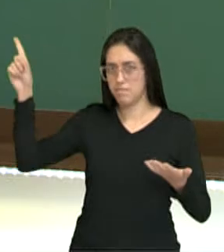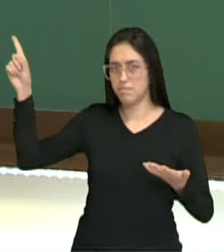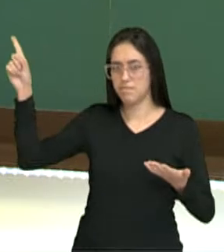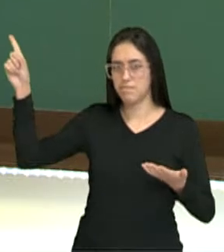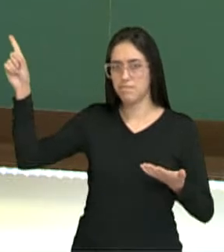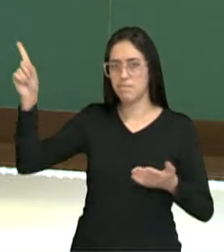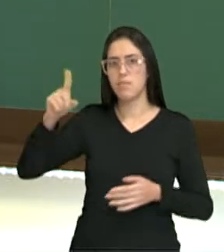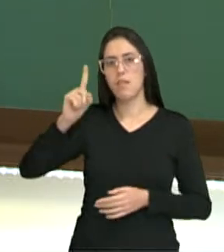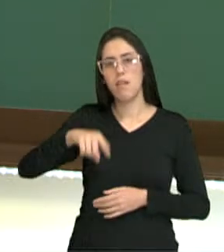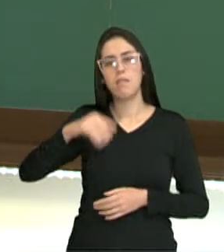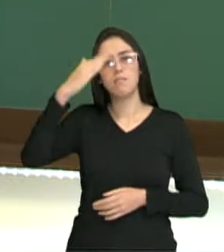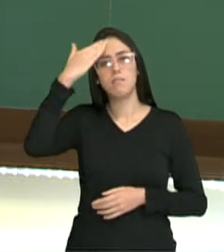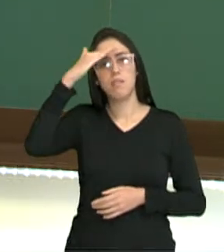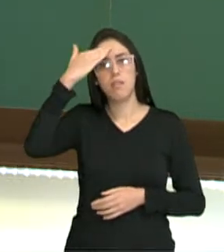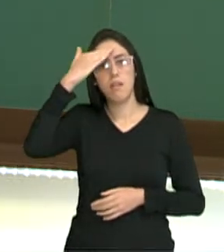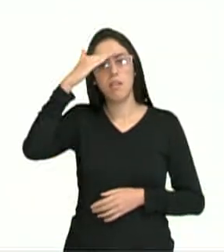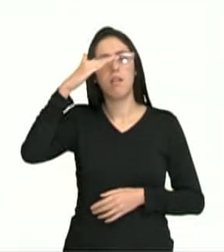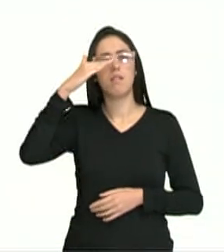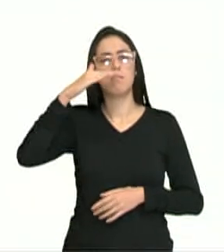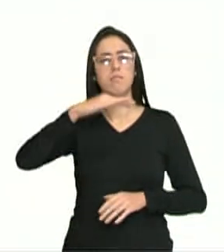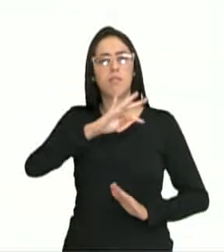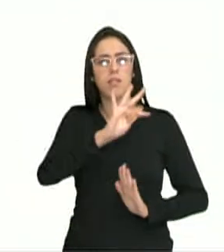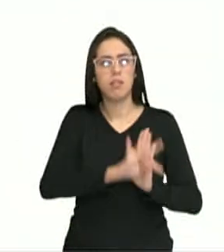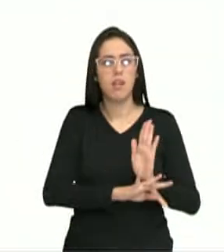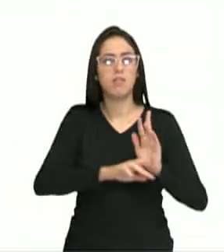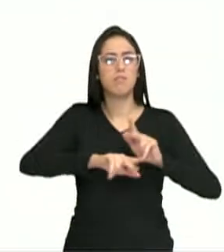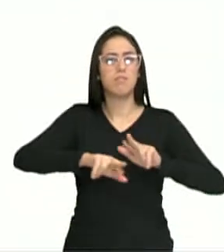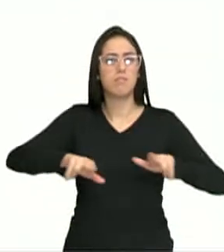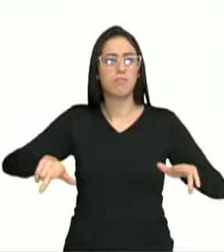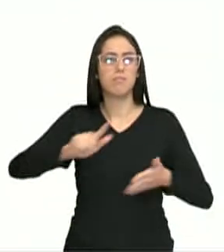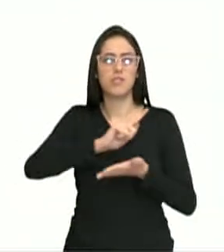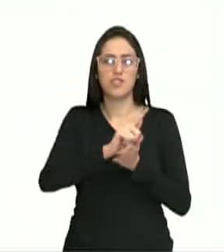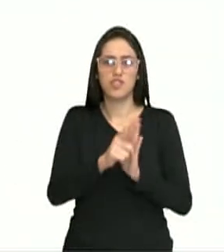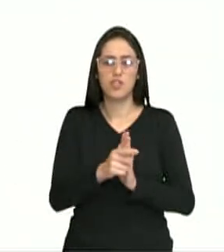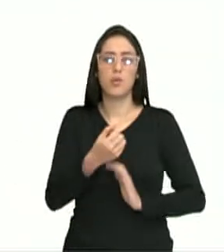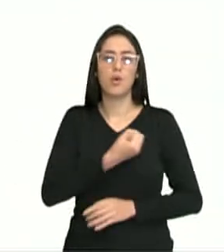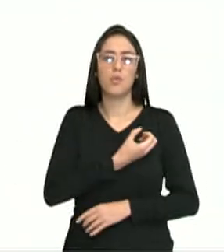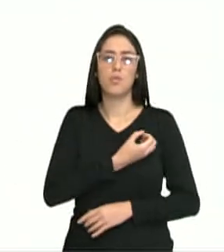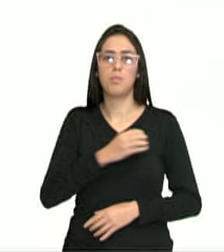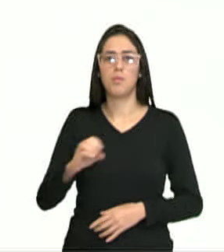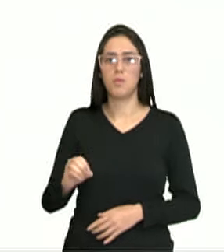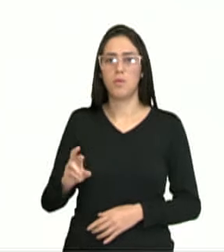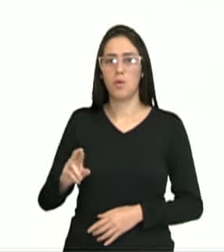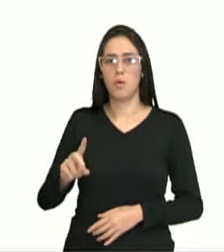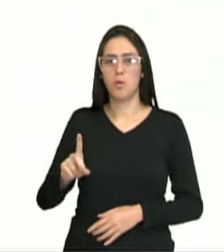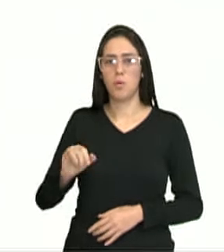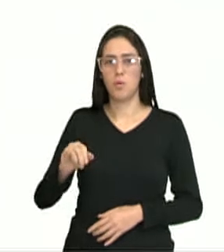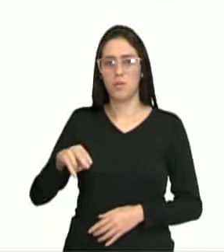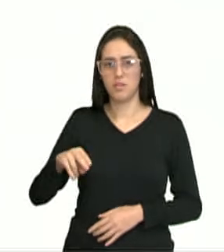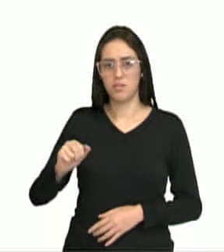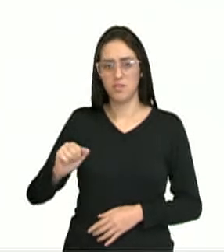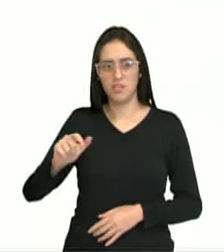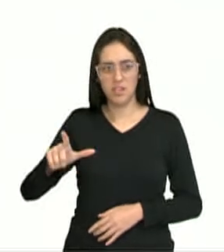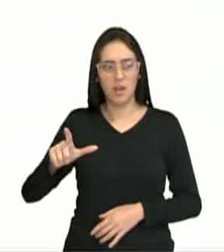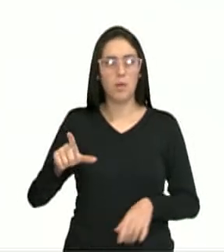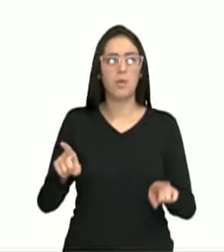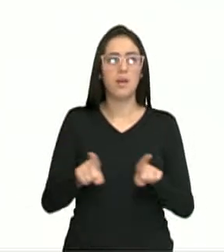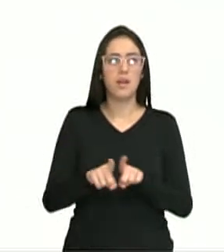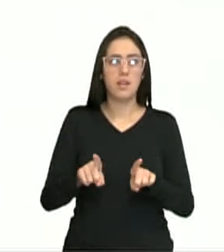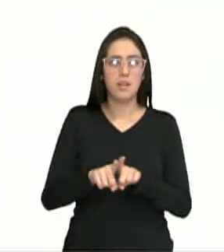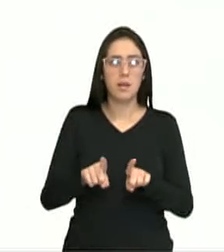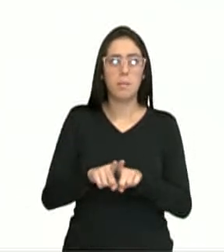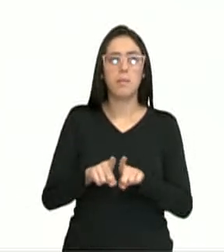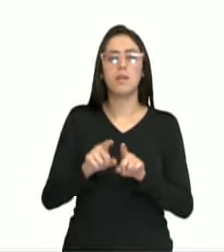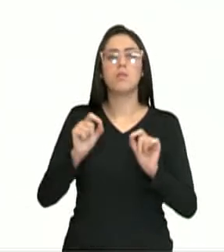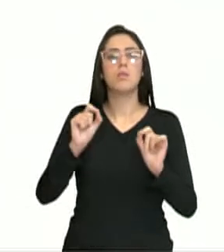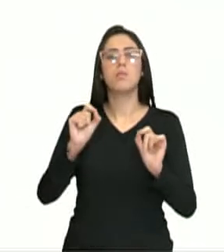partir de textos de diferentes gêneros o emprego dos números ordinais e da apócope e suas